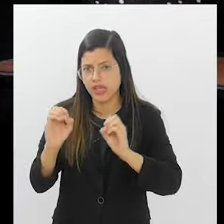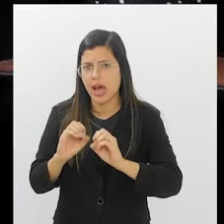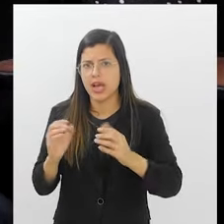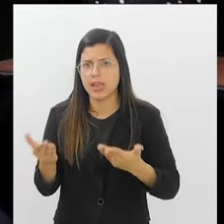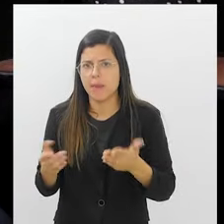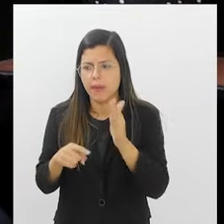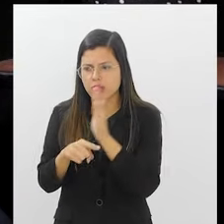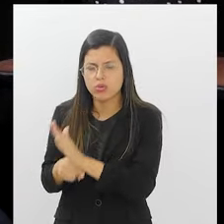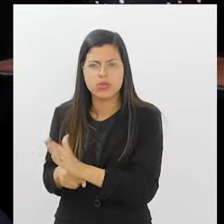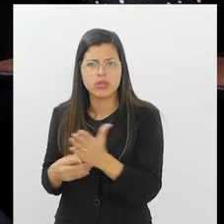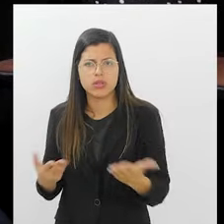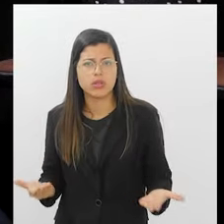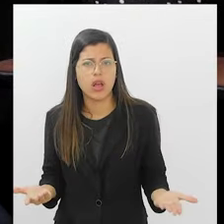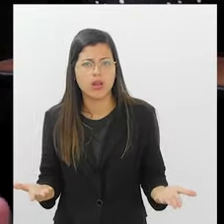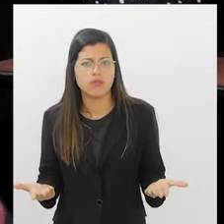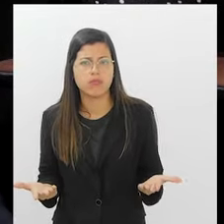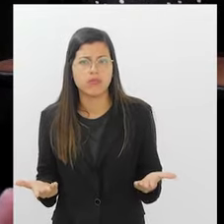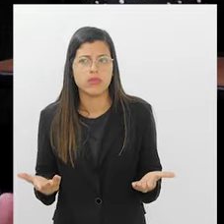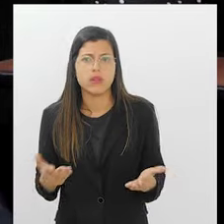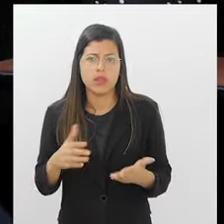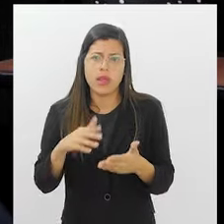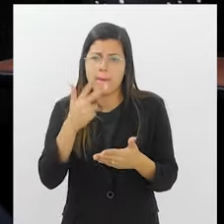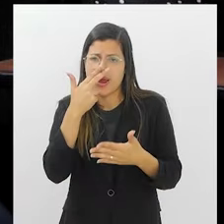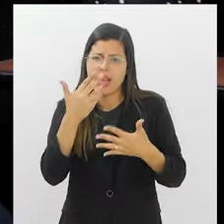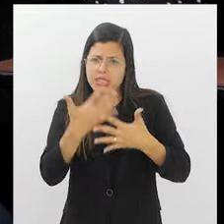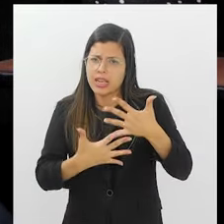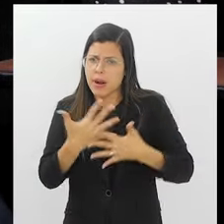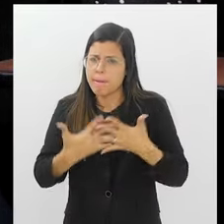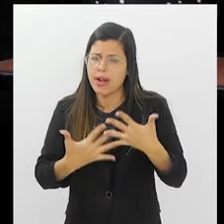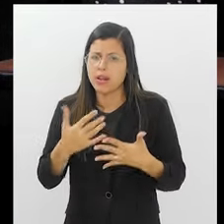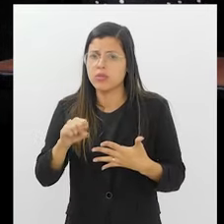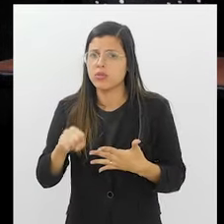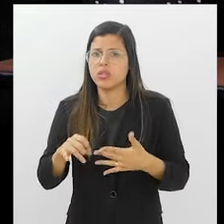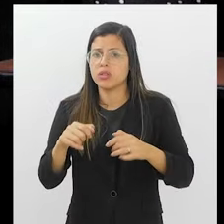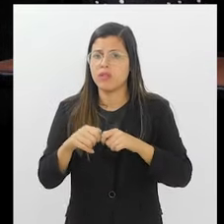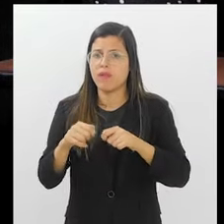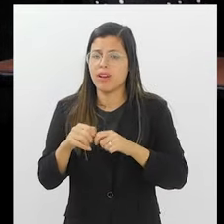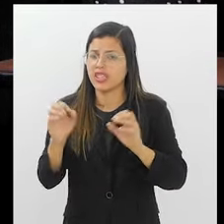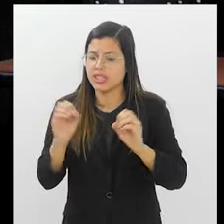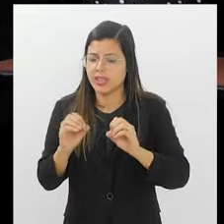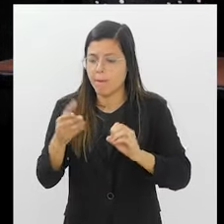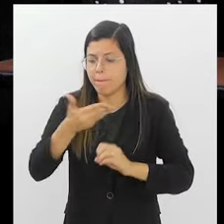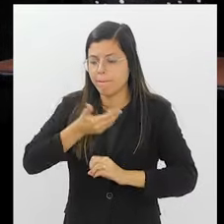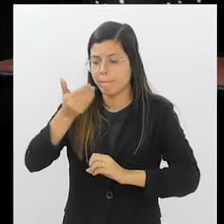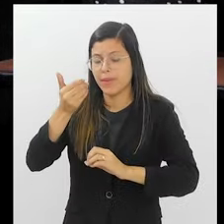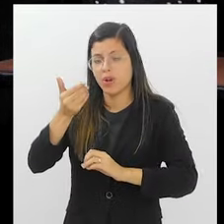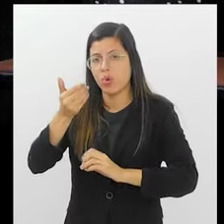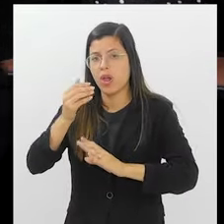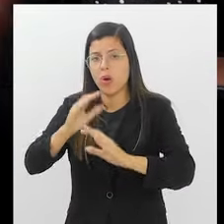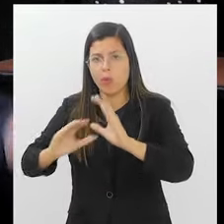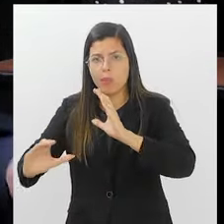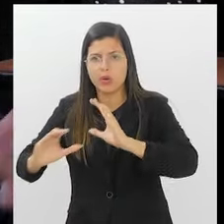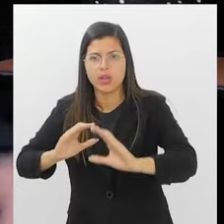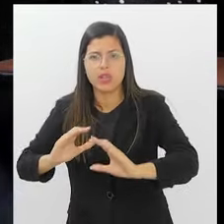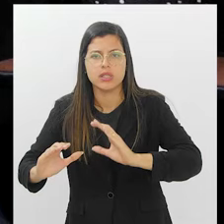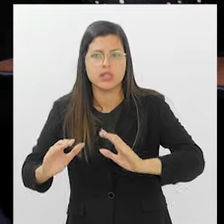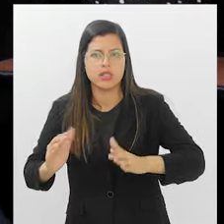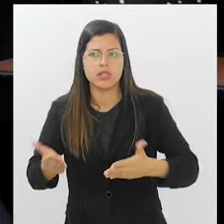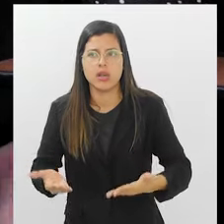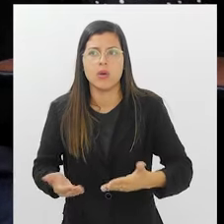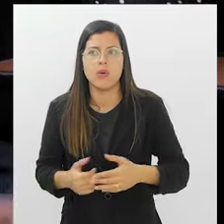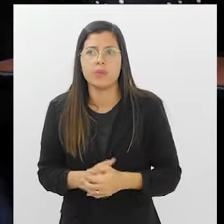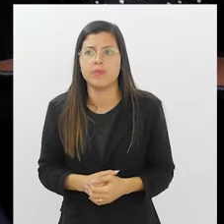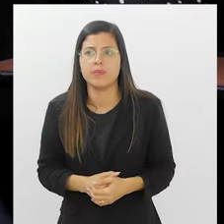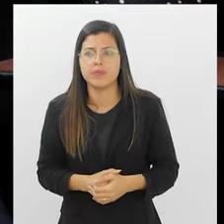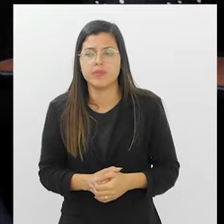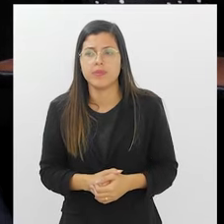está fazendo por esse indivíduo? Nada, pelo contrário, você está atrapalhando. Se você não faz nada para melhorar a comunicação dele, que é um outro dos pilares,